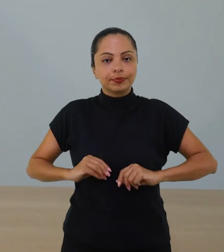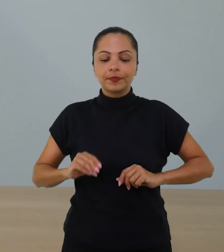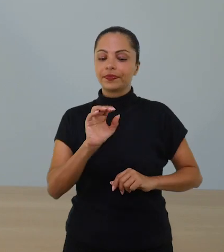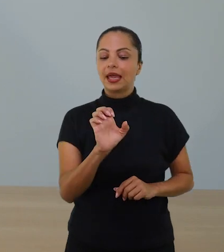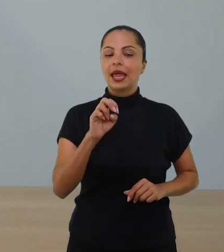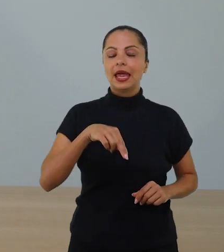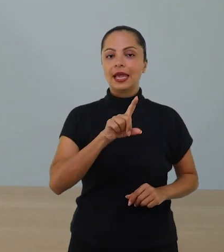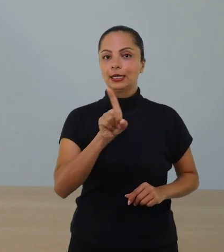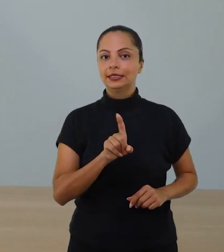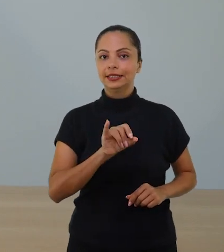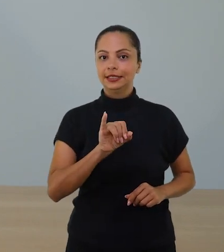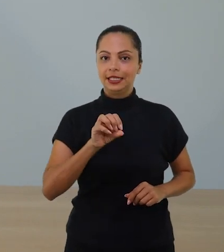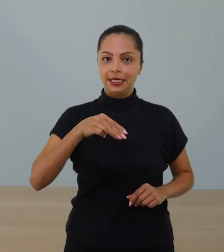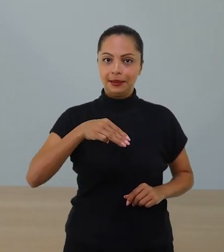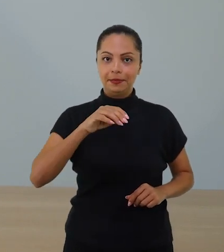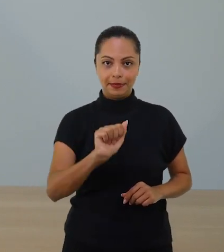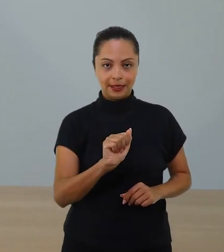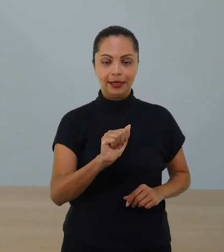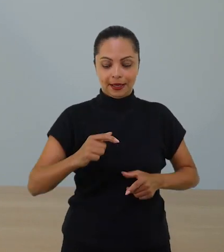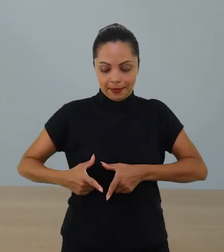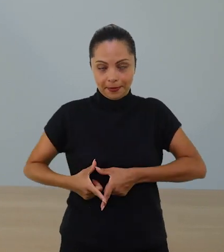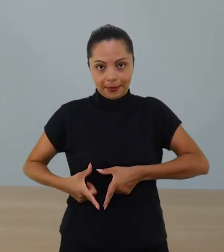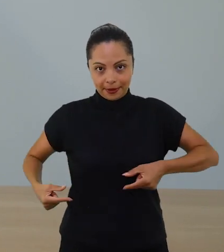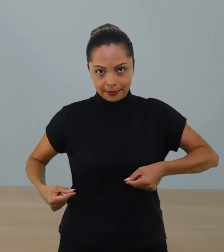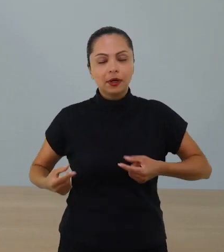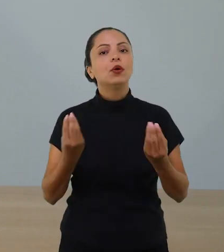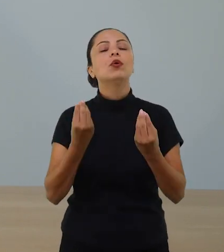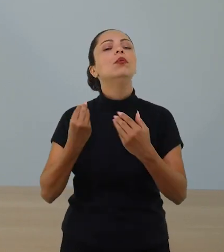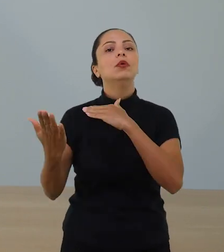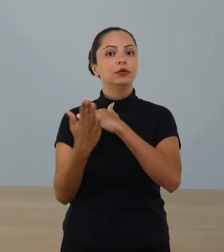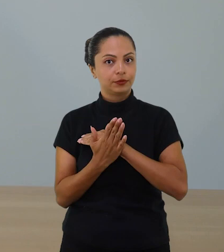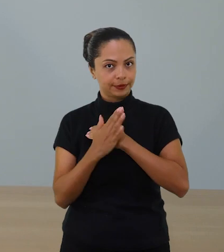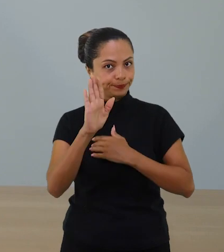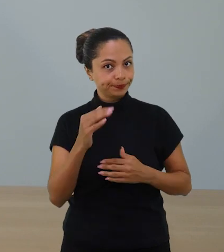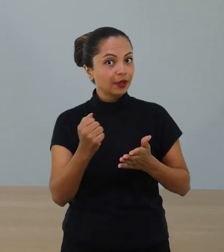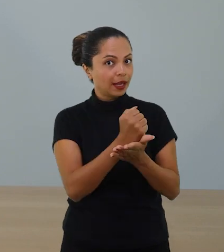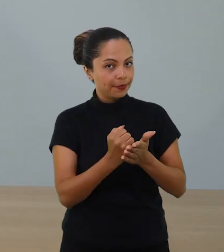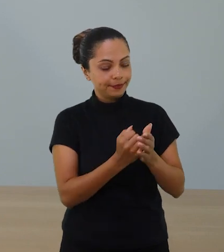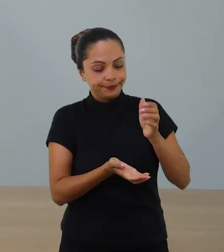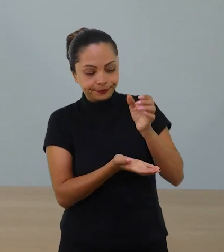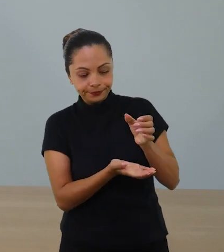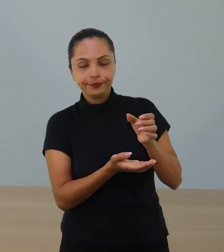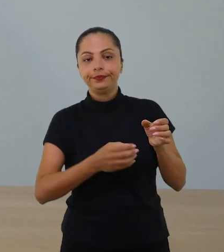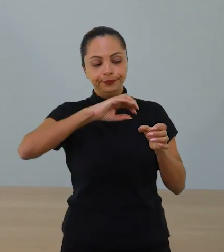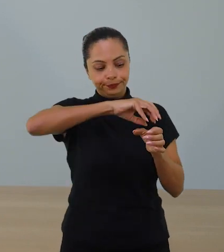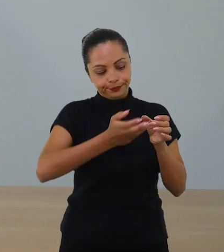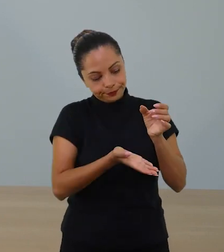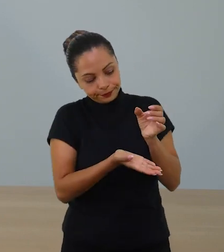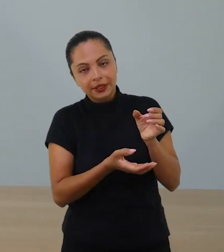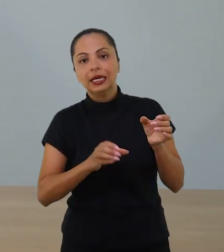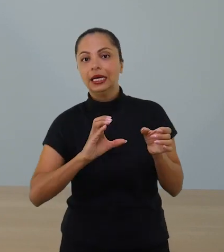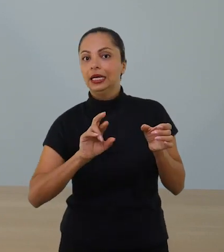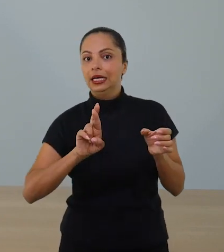esse problema, podemos administrar medicações que contêm enzimas pancreáticas, como o Creon. Dentro da cápsula